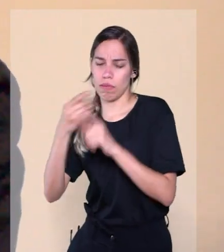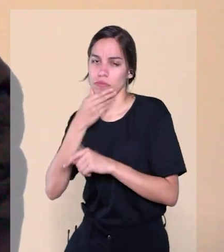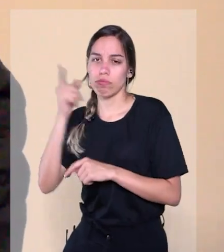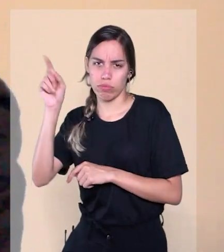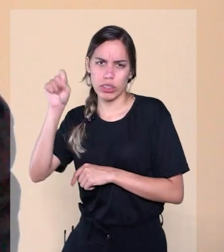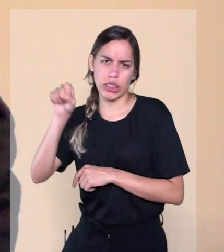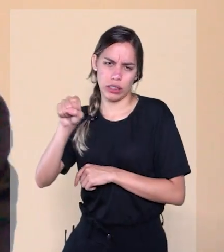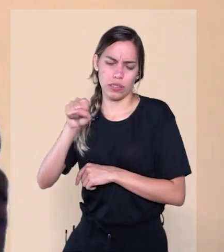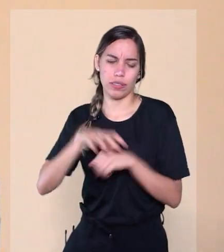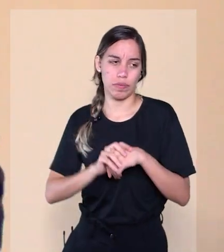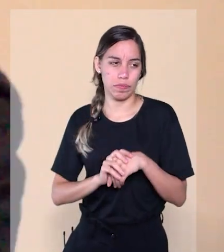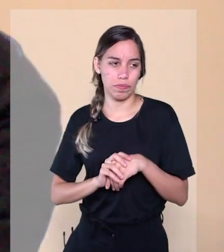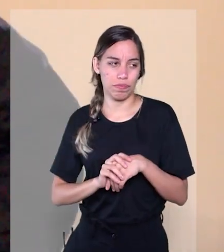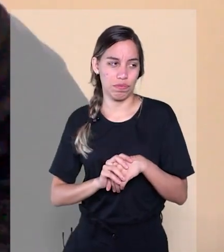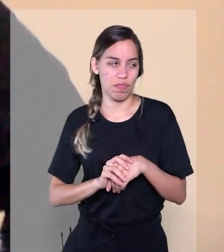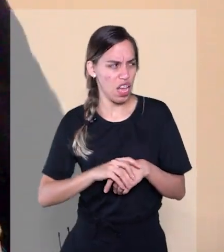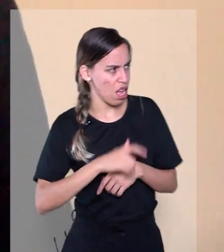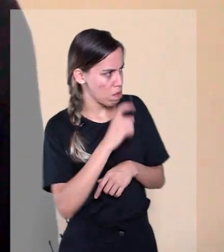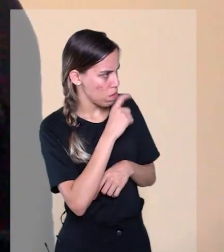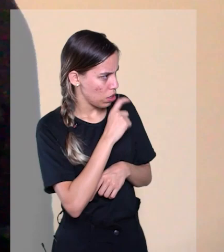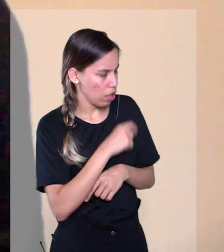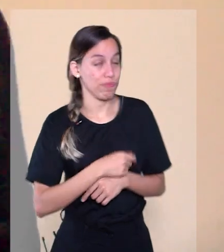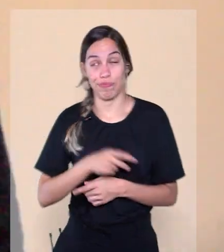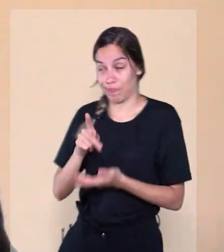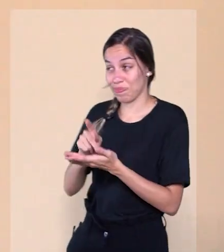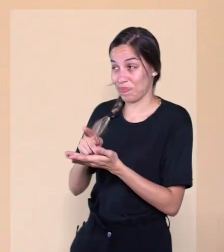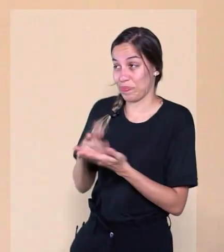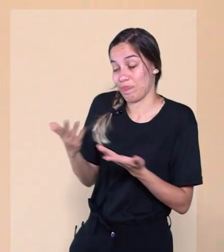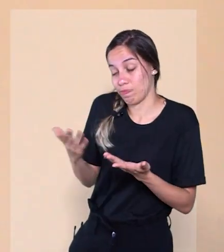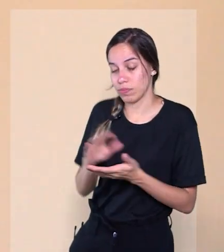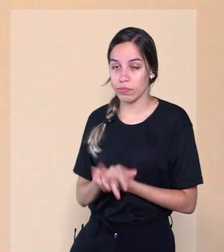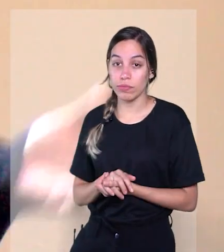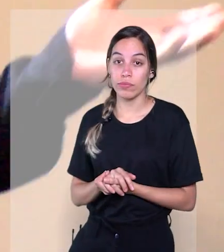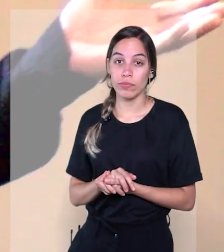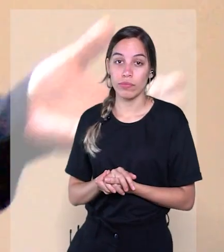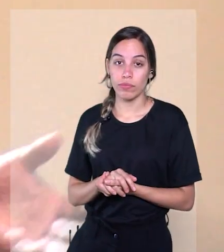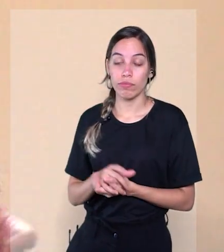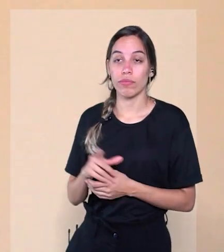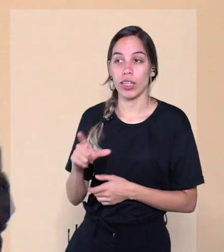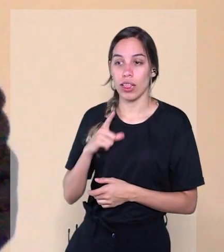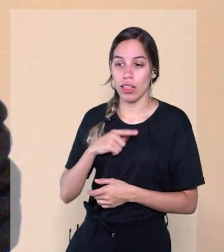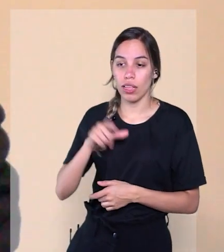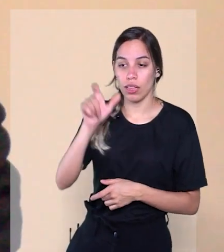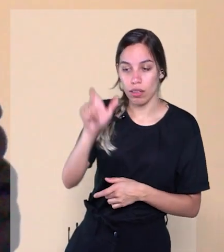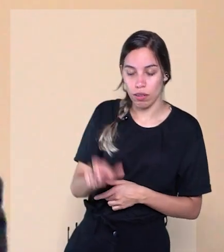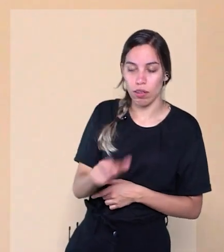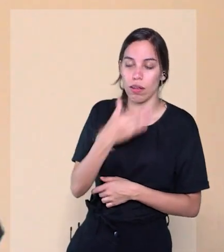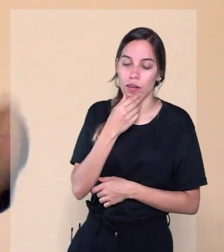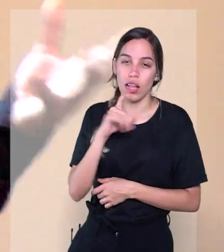Mas frustrado. Mas e tive uma ajuda imensa do Lauro Moreira, meu